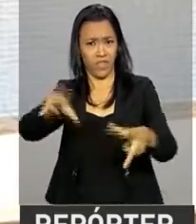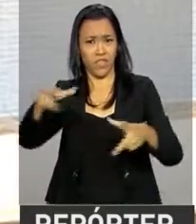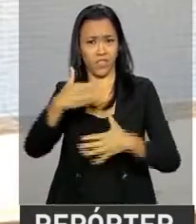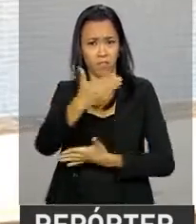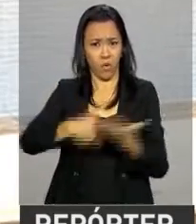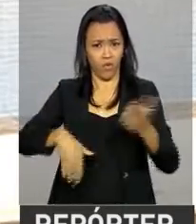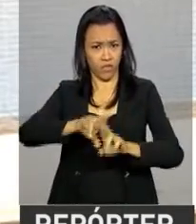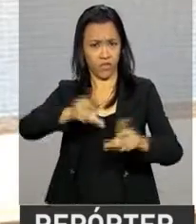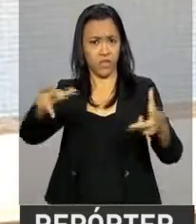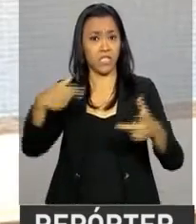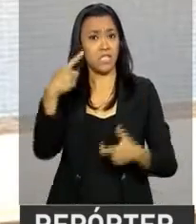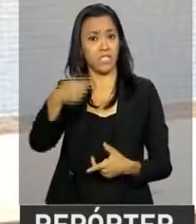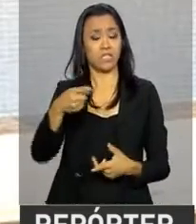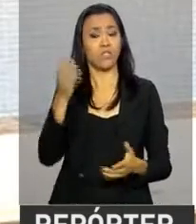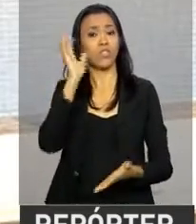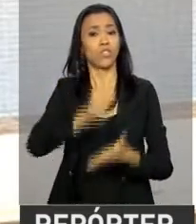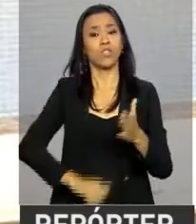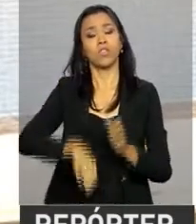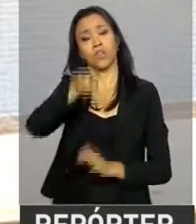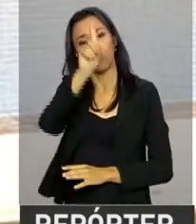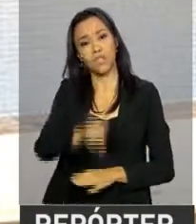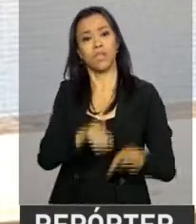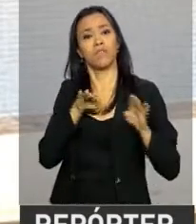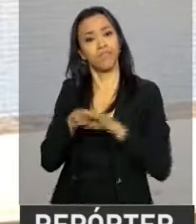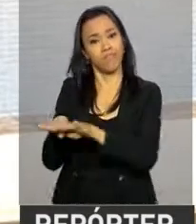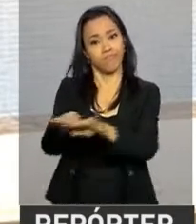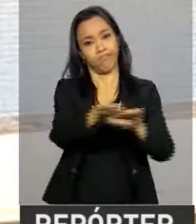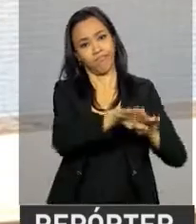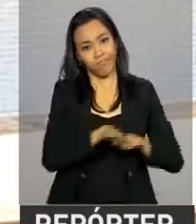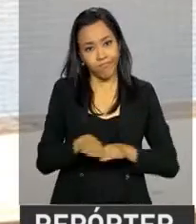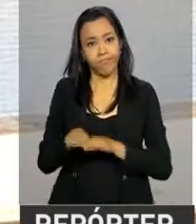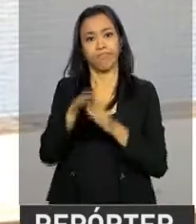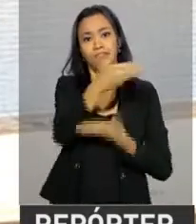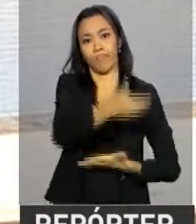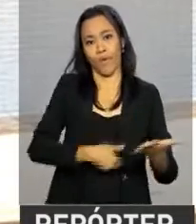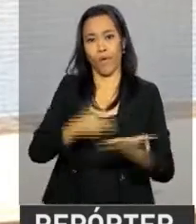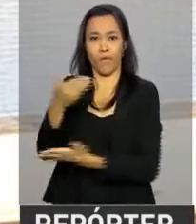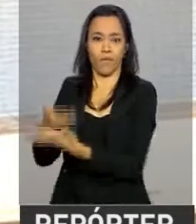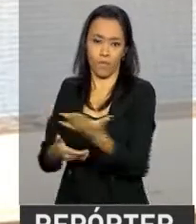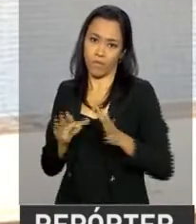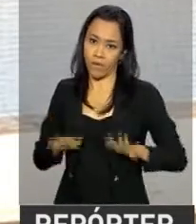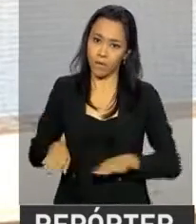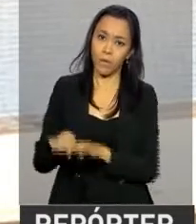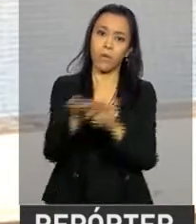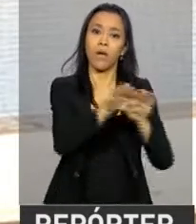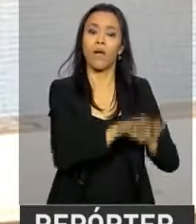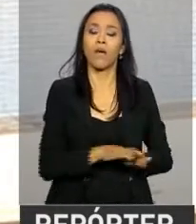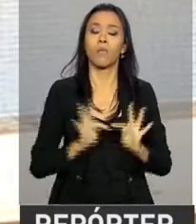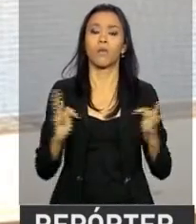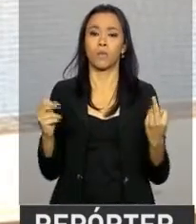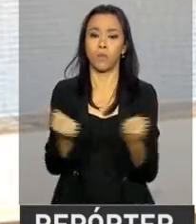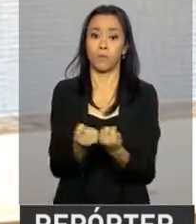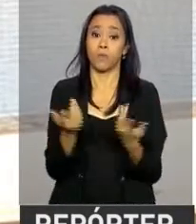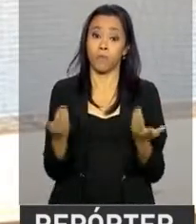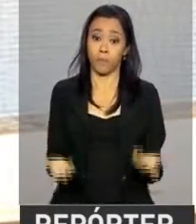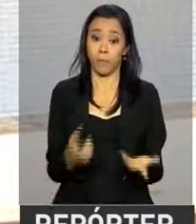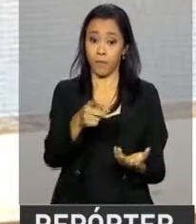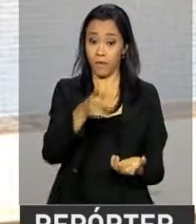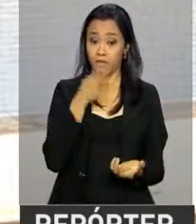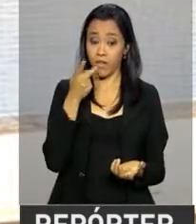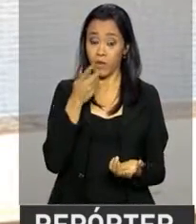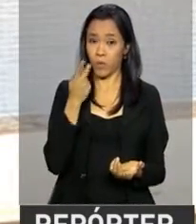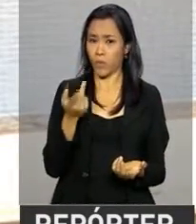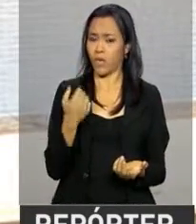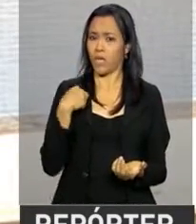princípio da isonomia da seleção e em nota o ministério da educação diz que a grave equívoco